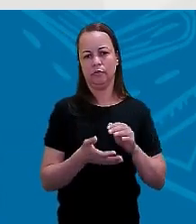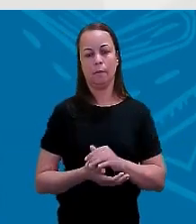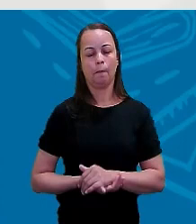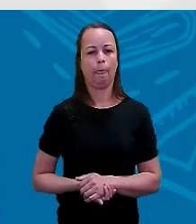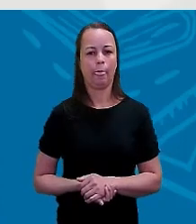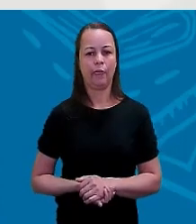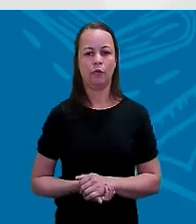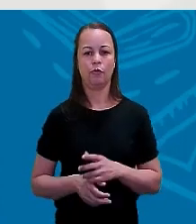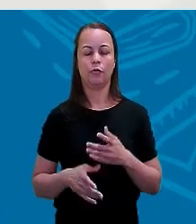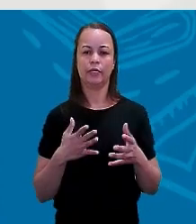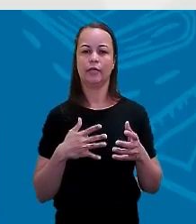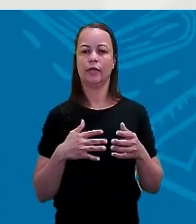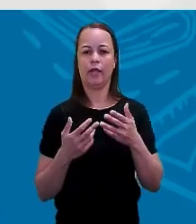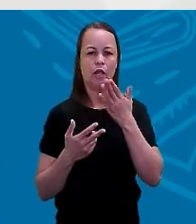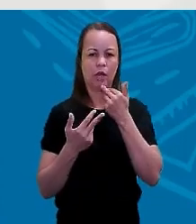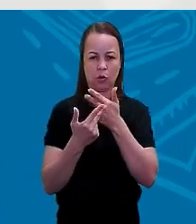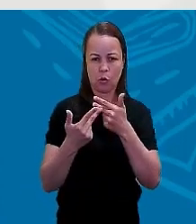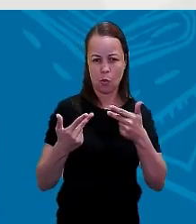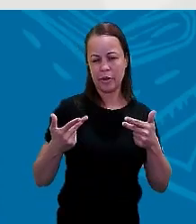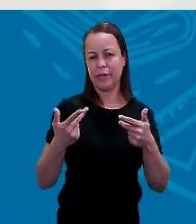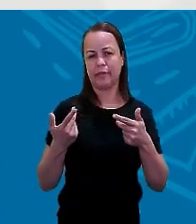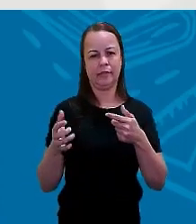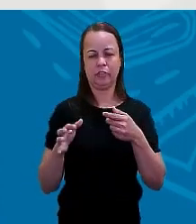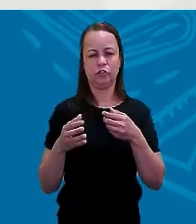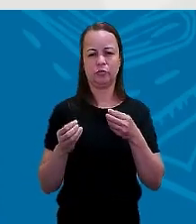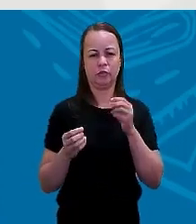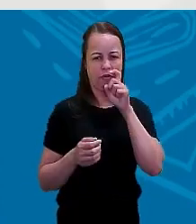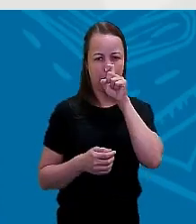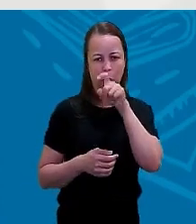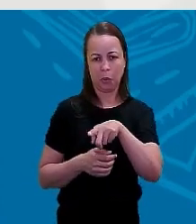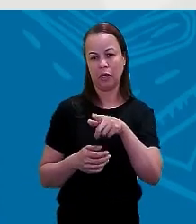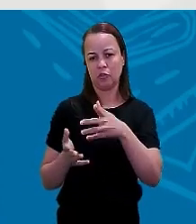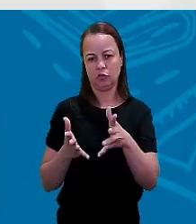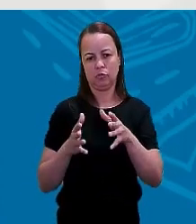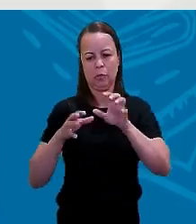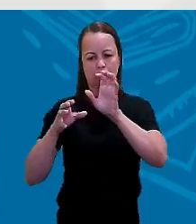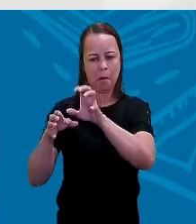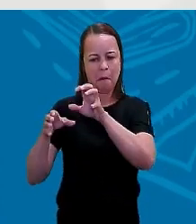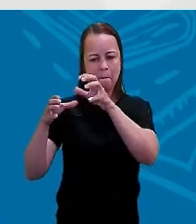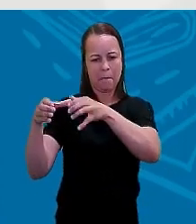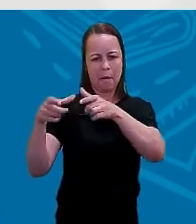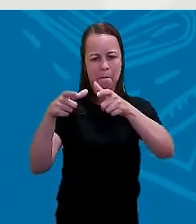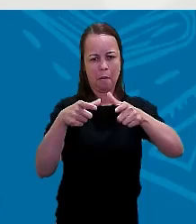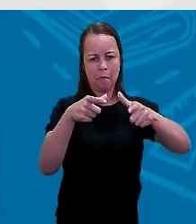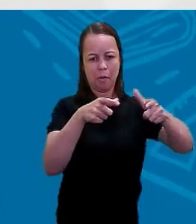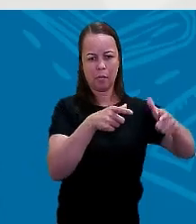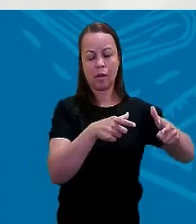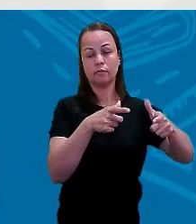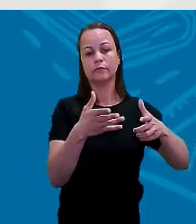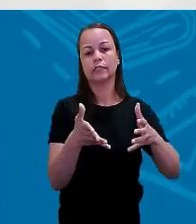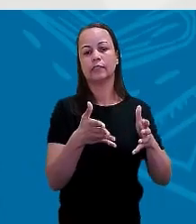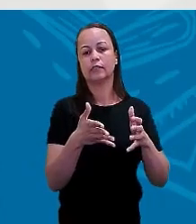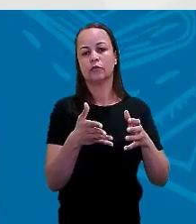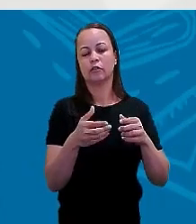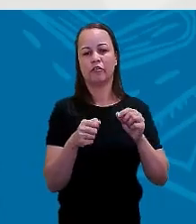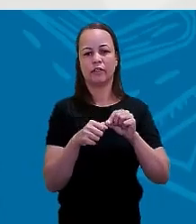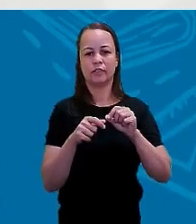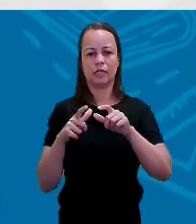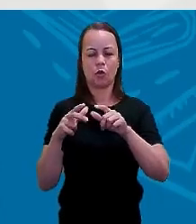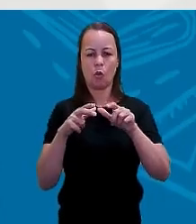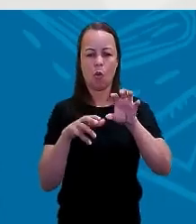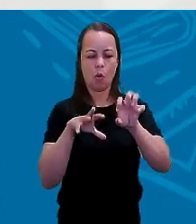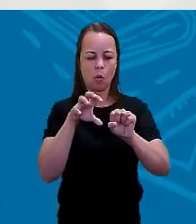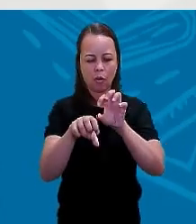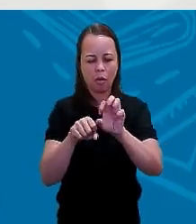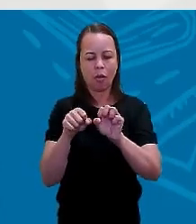que é resíduo orgânico, ou seja, resto de alimentos. Todos esses lixos, quando a gente faz essa coleta seletiva, a gente